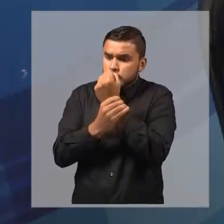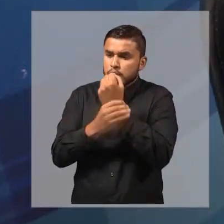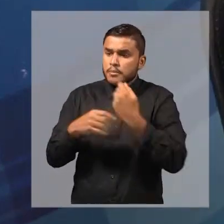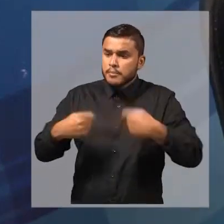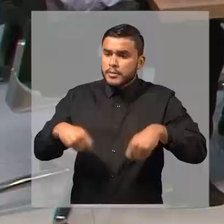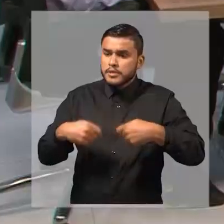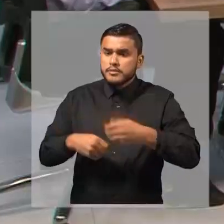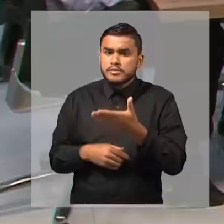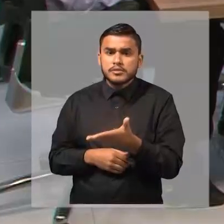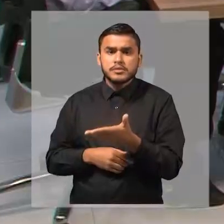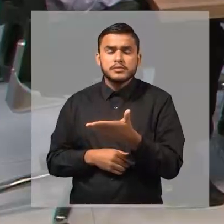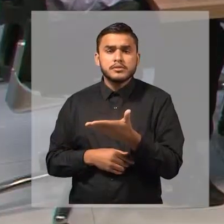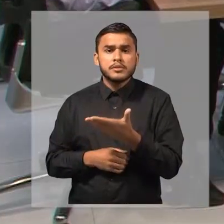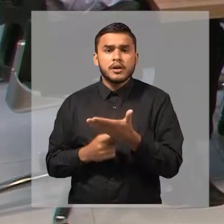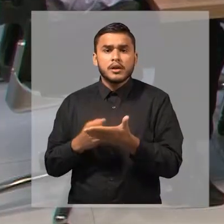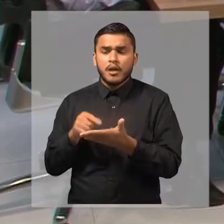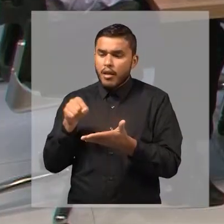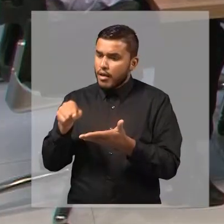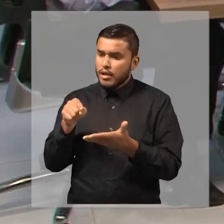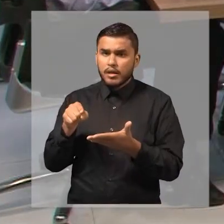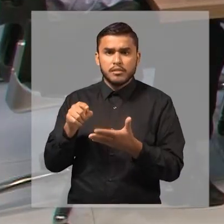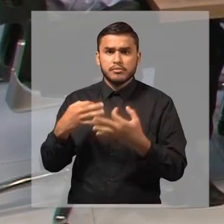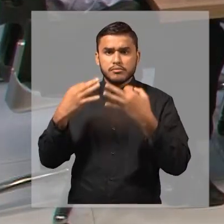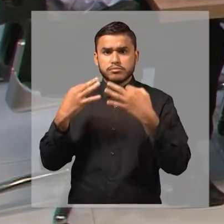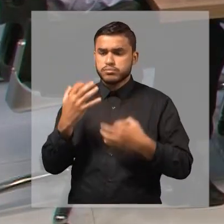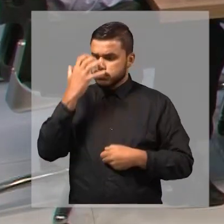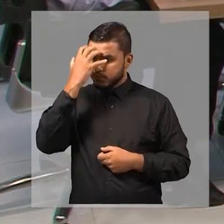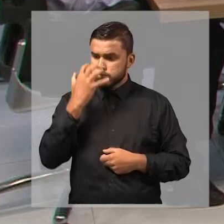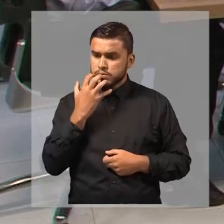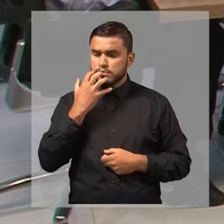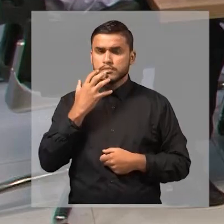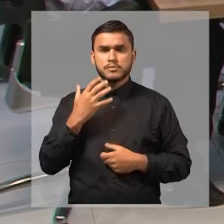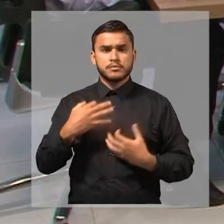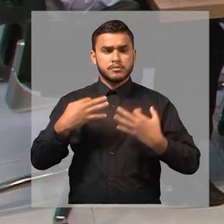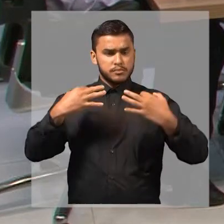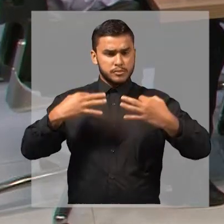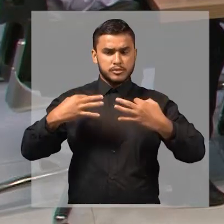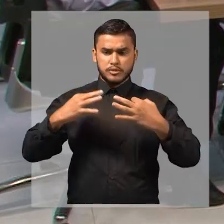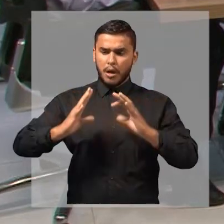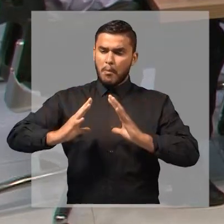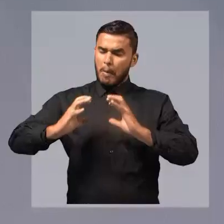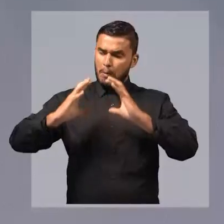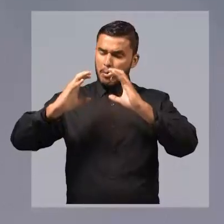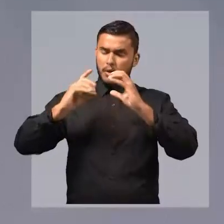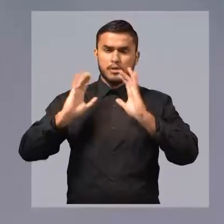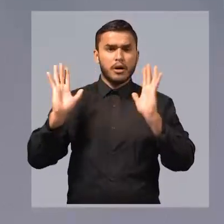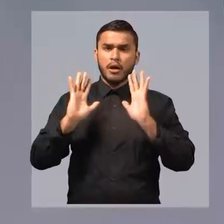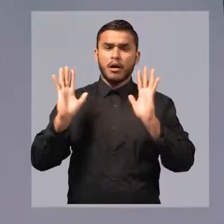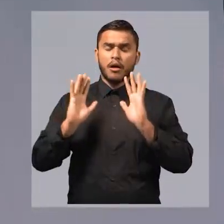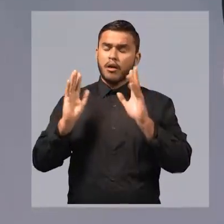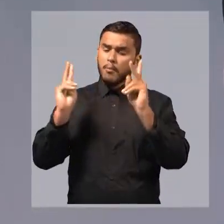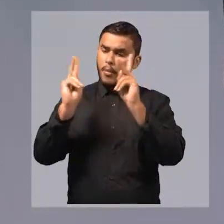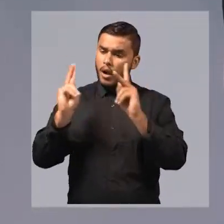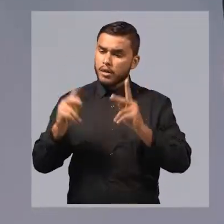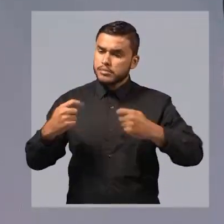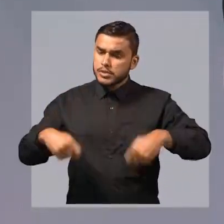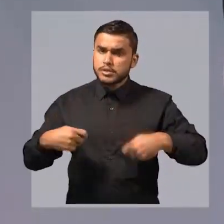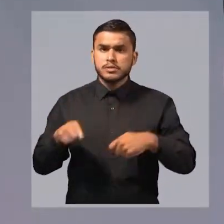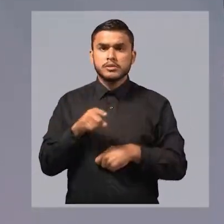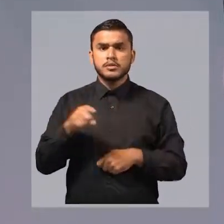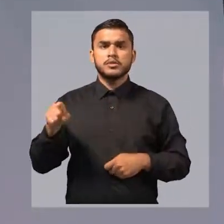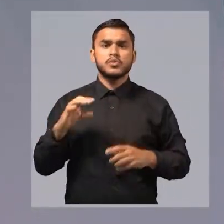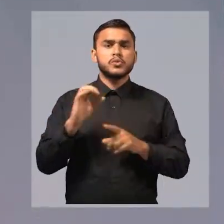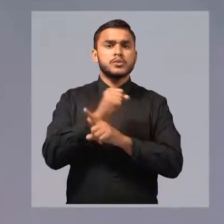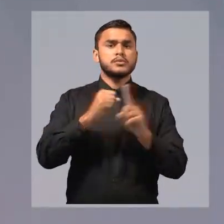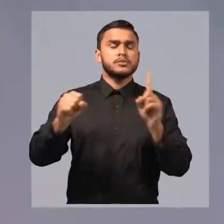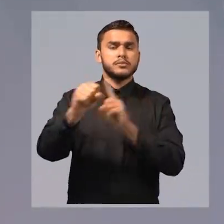último refúgio, né? Pronto. Você pensa em termos de equilíbrio, de pacificação da sociedade. O tema do programa que é